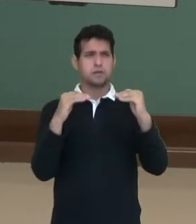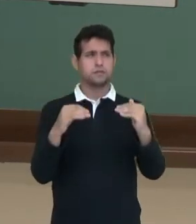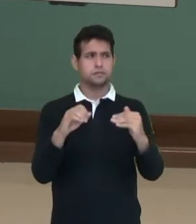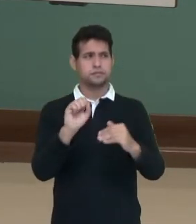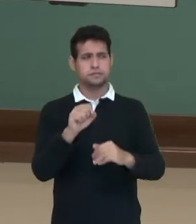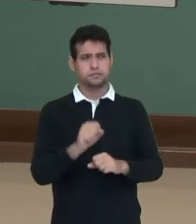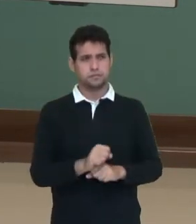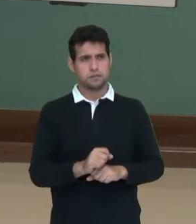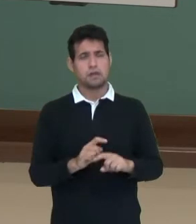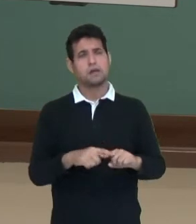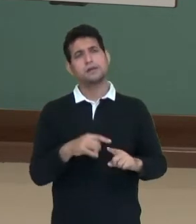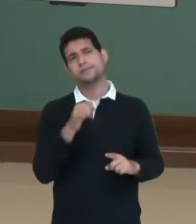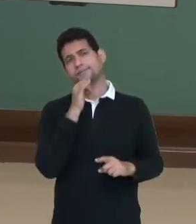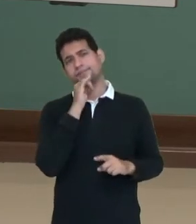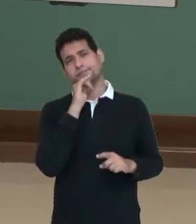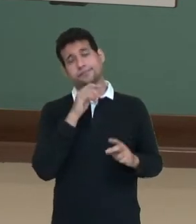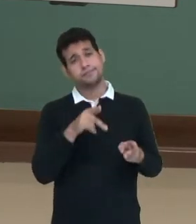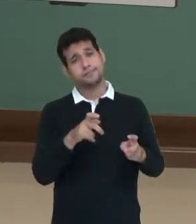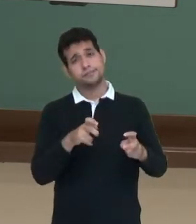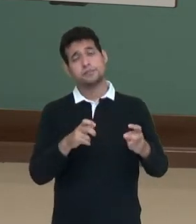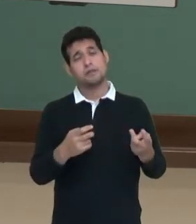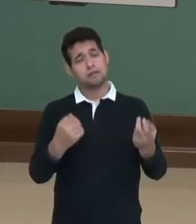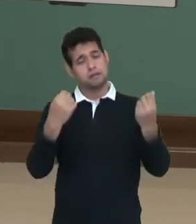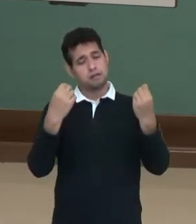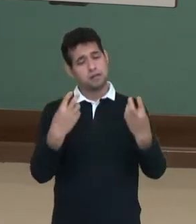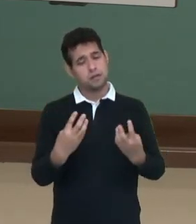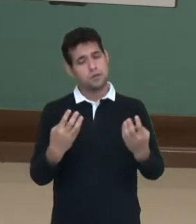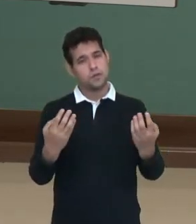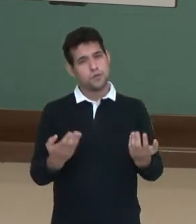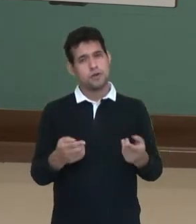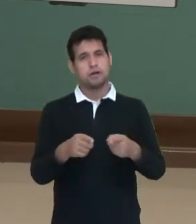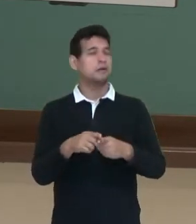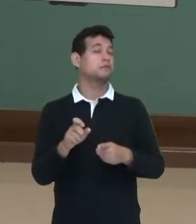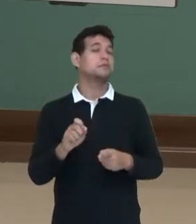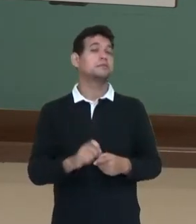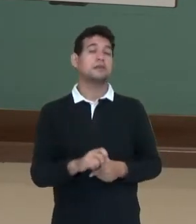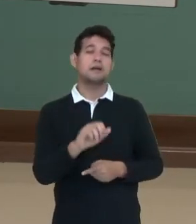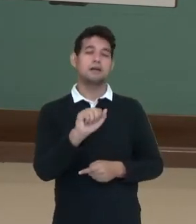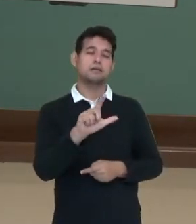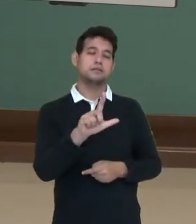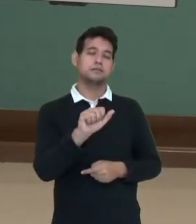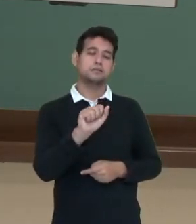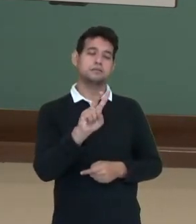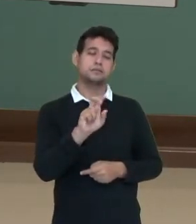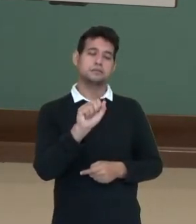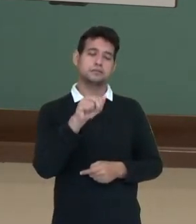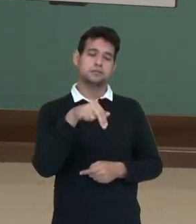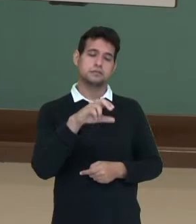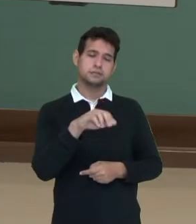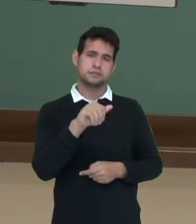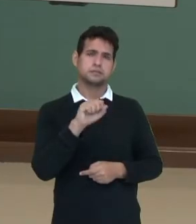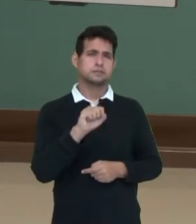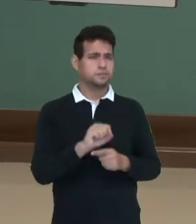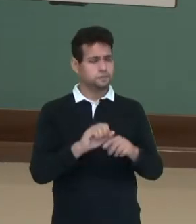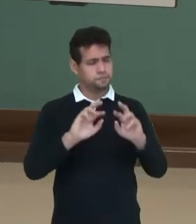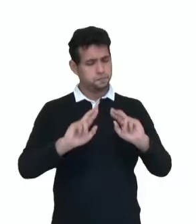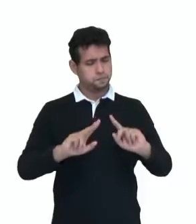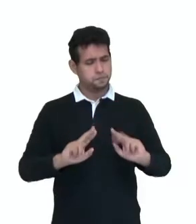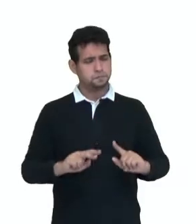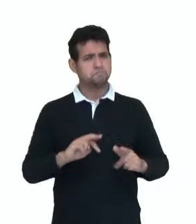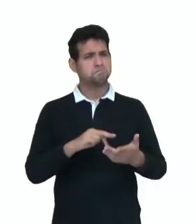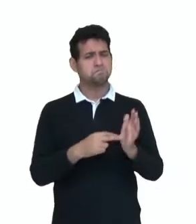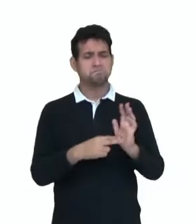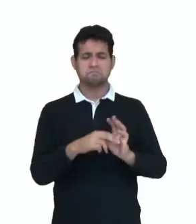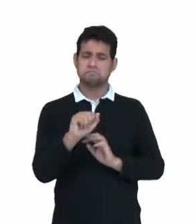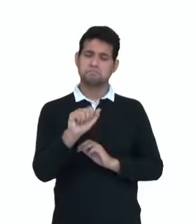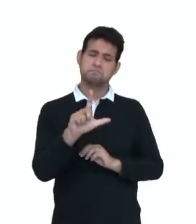no equilíbrio. Mas falando hoje também das alavancas, né? Alavancas e planos inclinados. O que é alavanca?